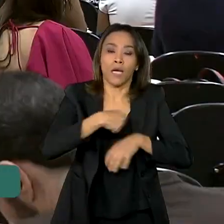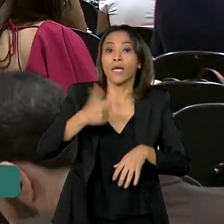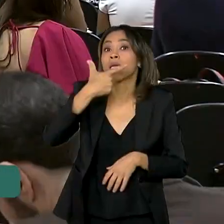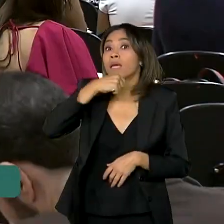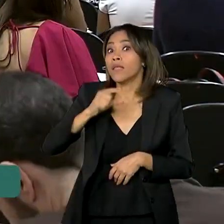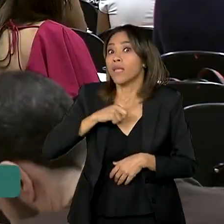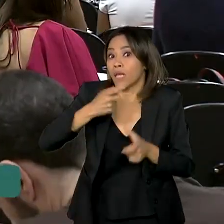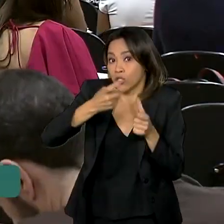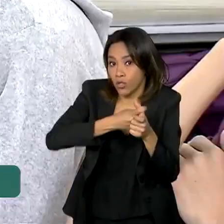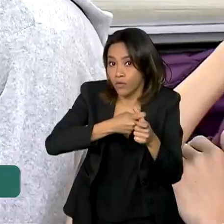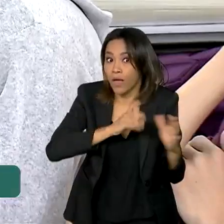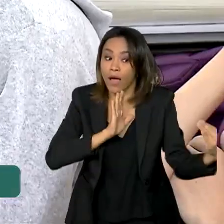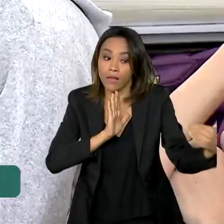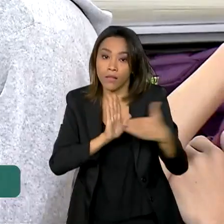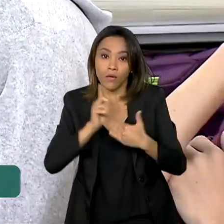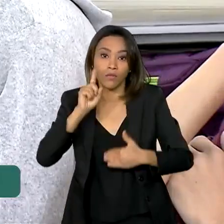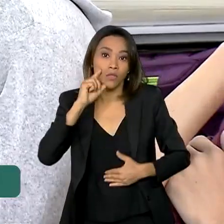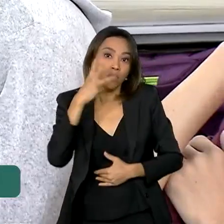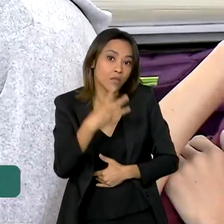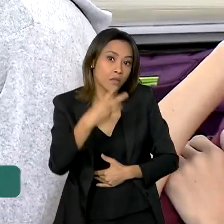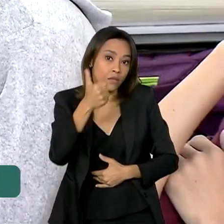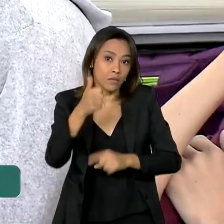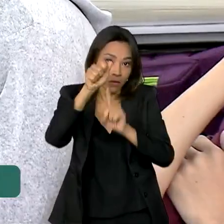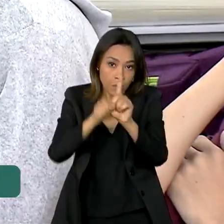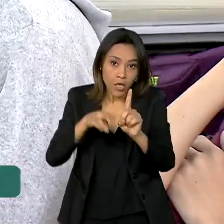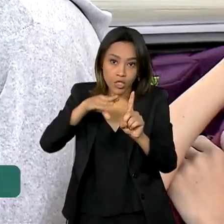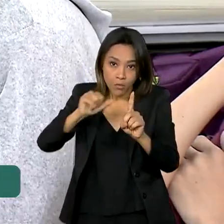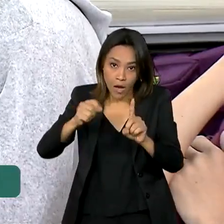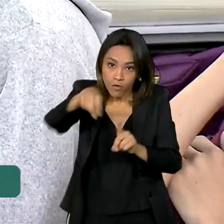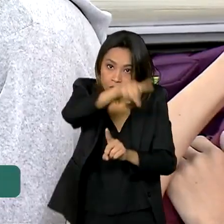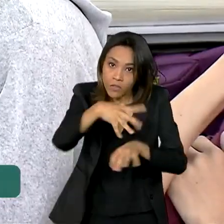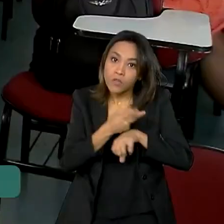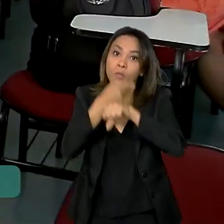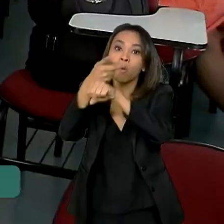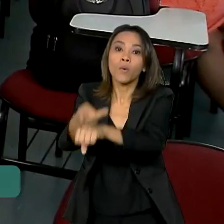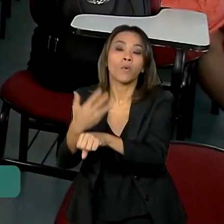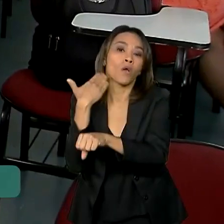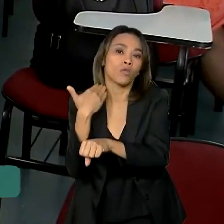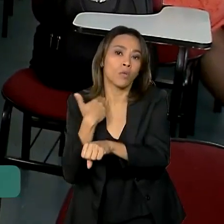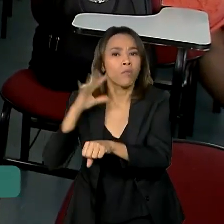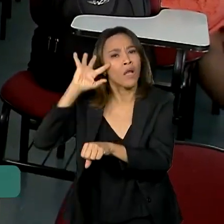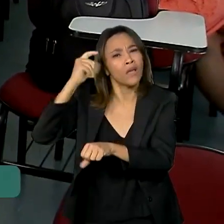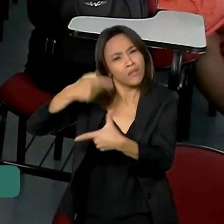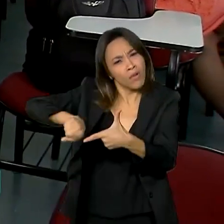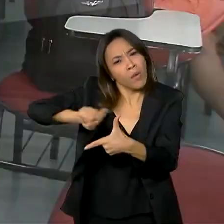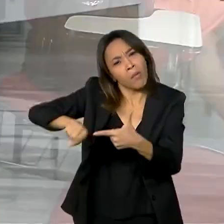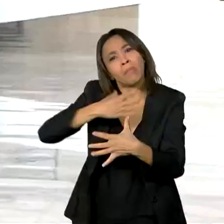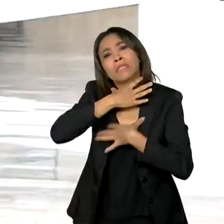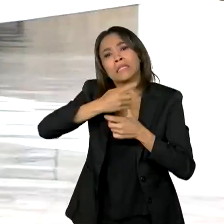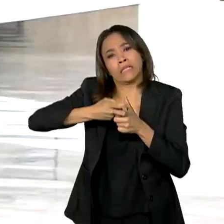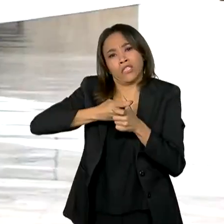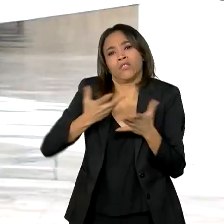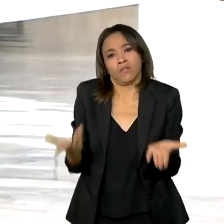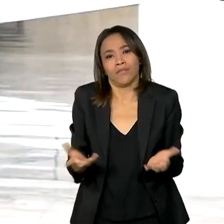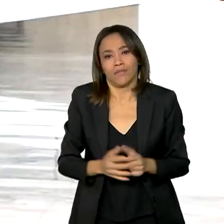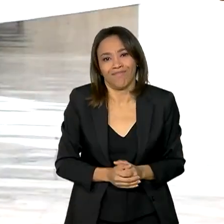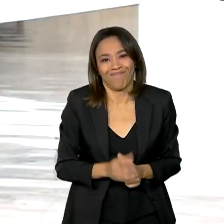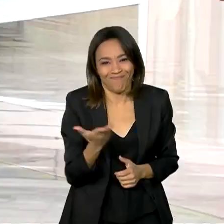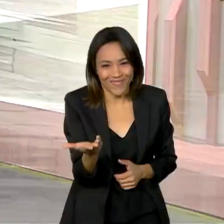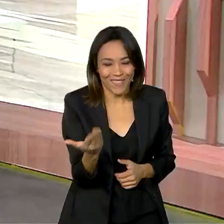inadimplente tem até o dia 31 de maio para procurar os bancos e regularizar a situação. É isso, Roberto.